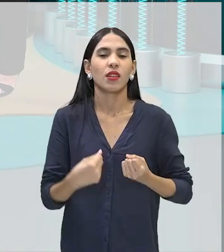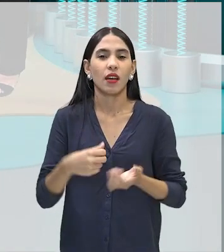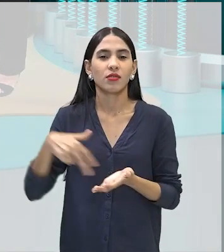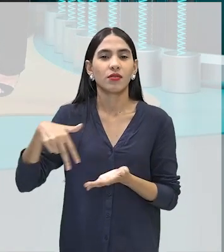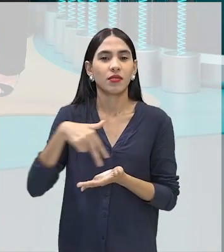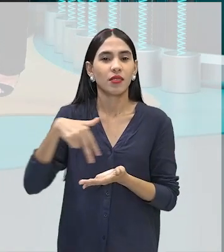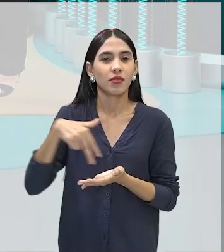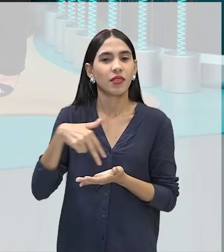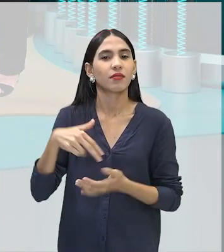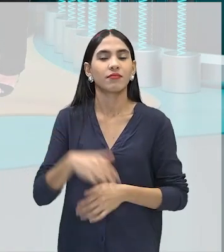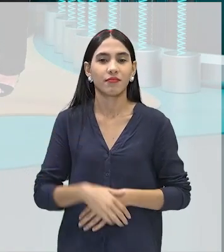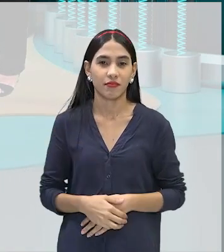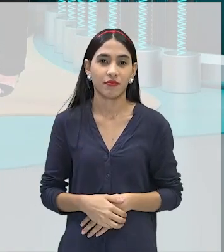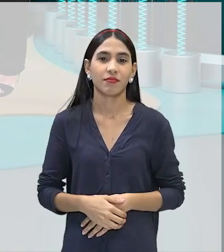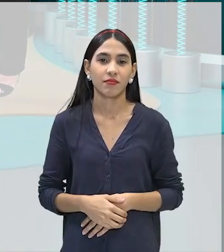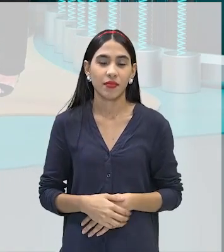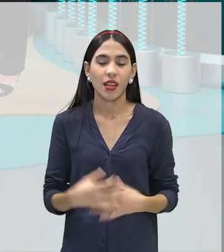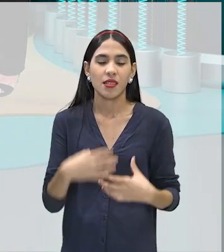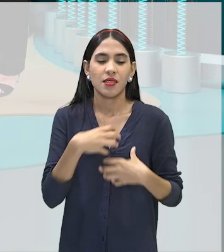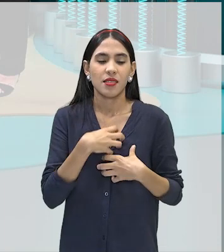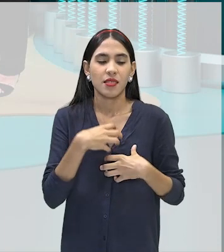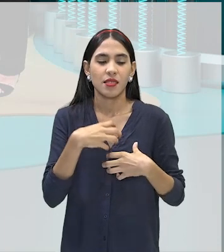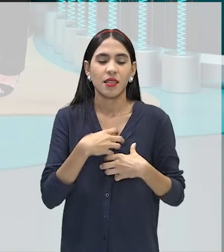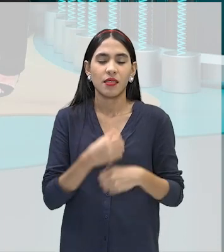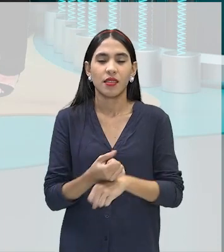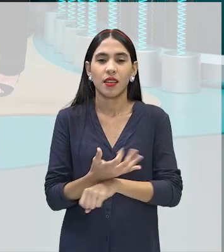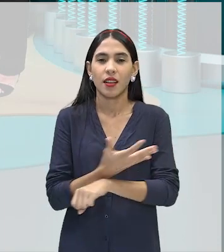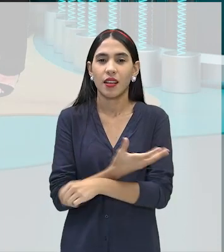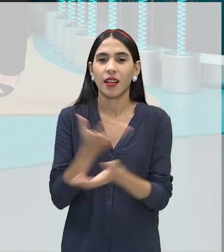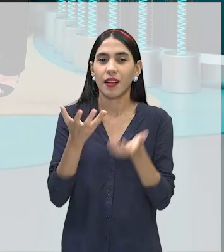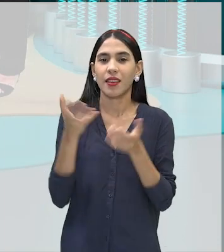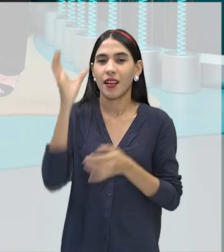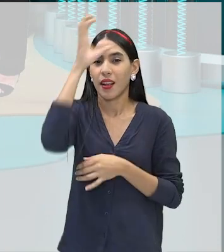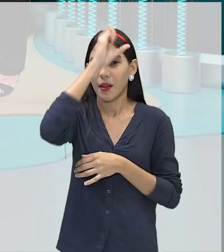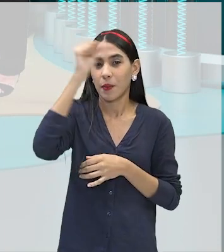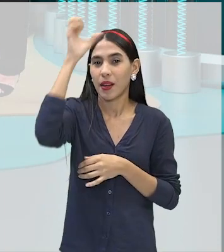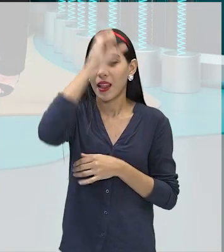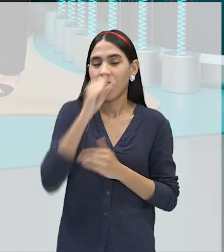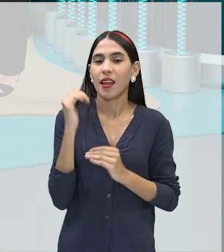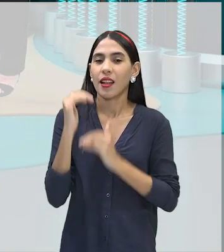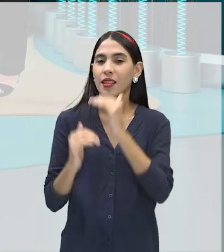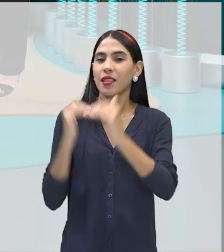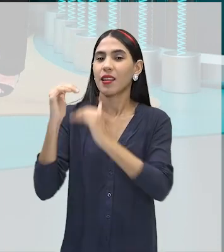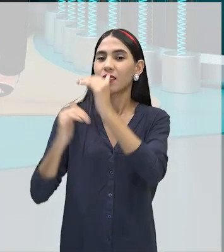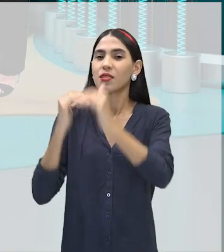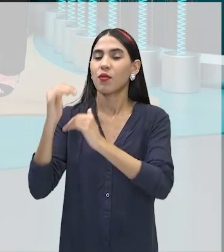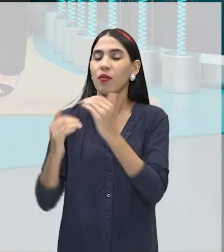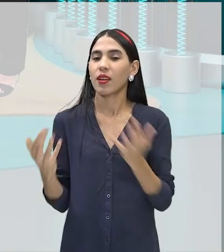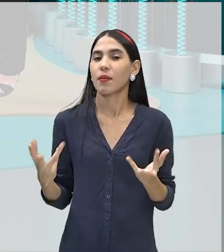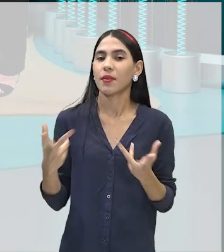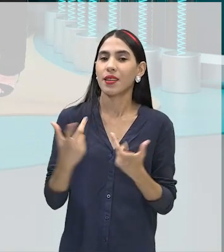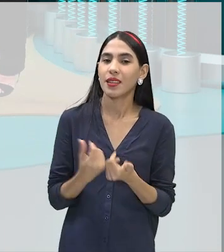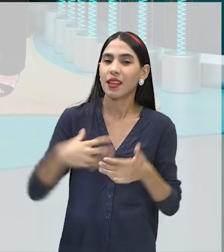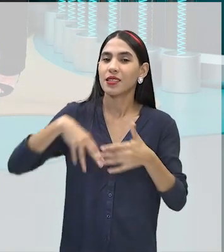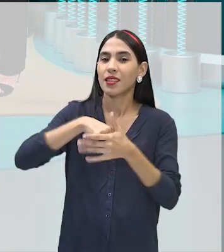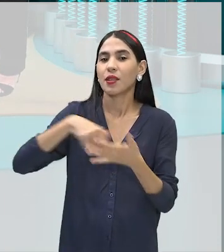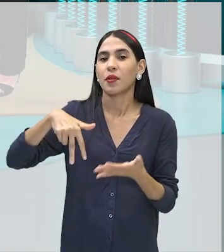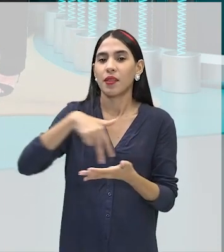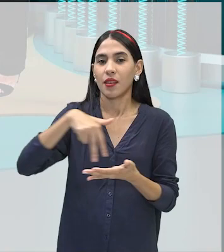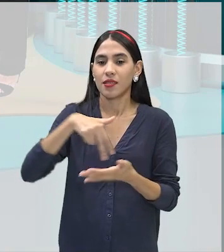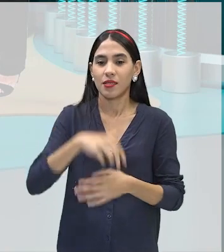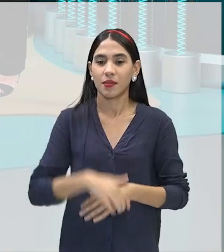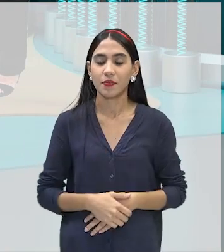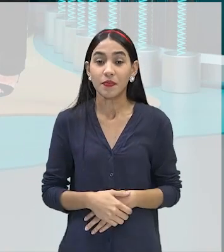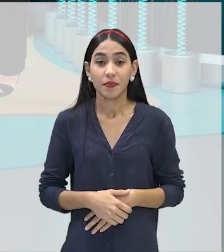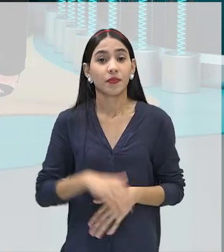dançar, né? Com o sentimento de querer aprender a desenvolver as suas habilidades na dança. Então,